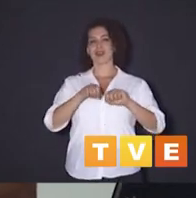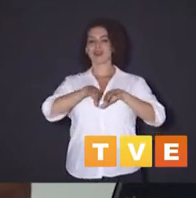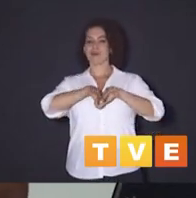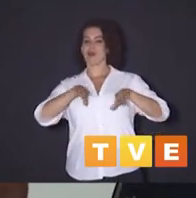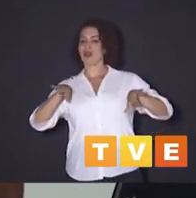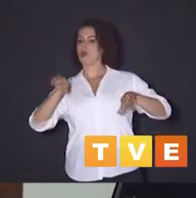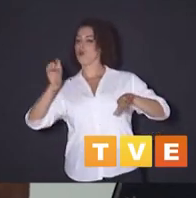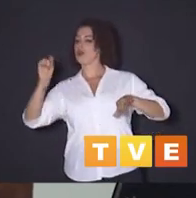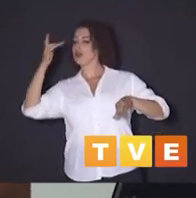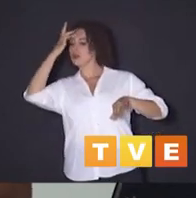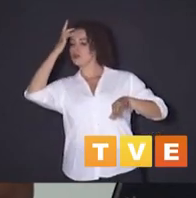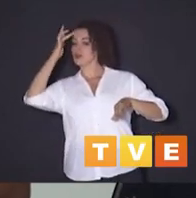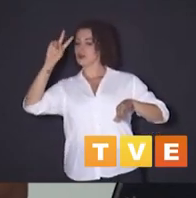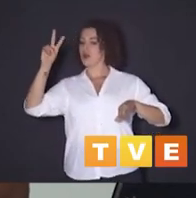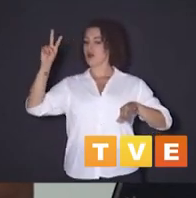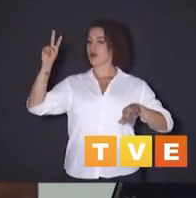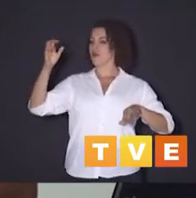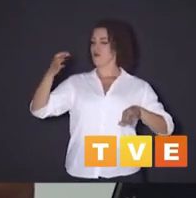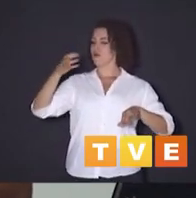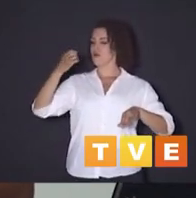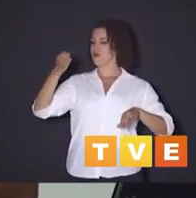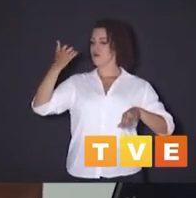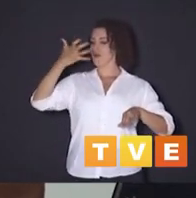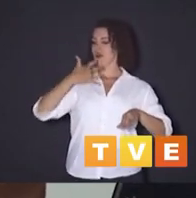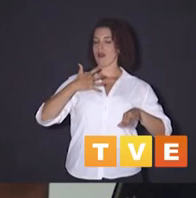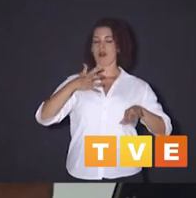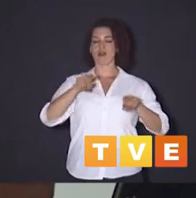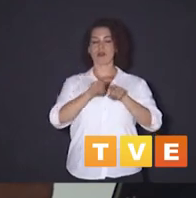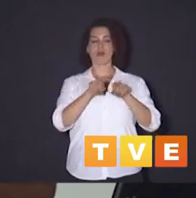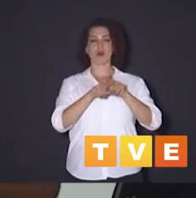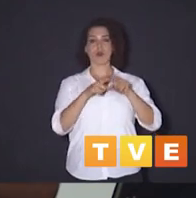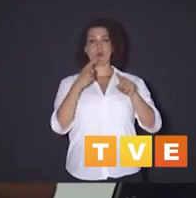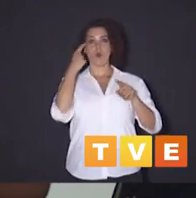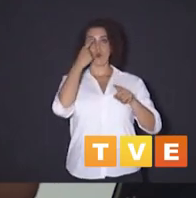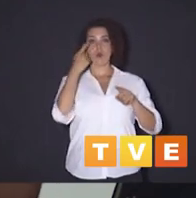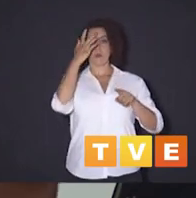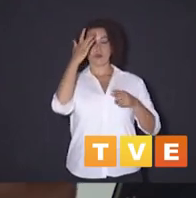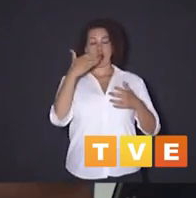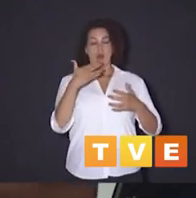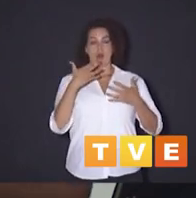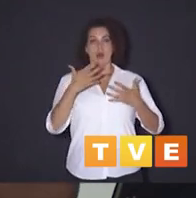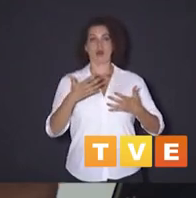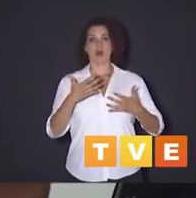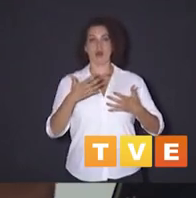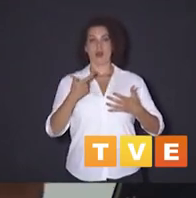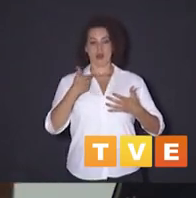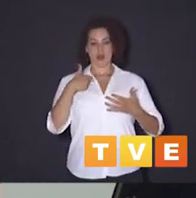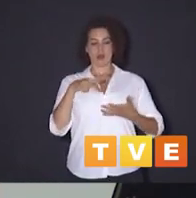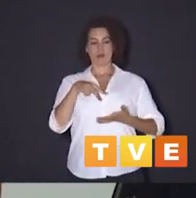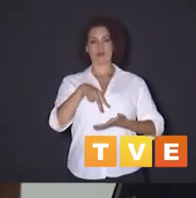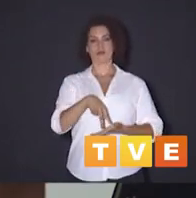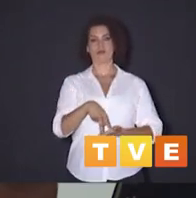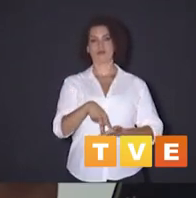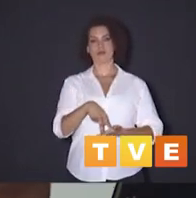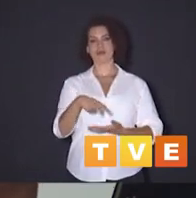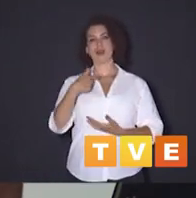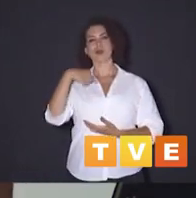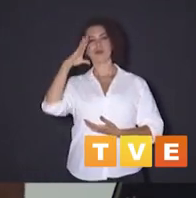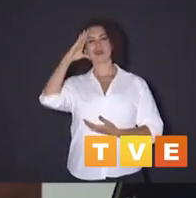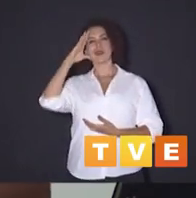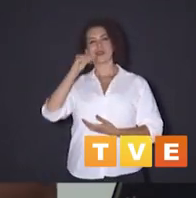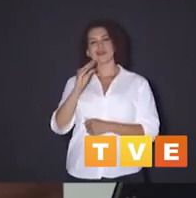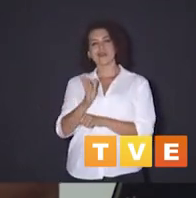de como esse olho expressa surpresa pela minha presença e entende desde muito cedo na